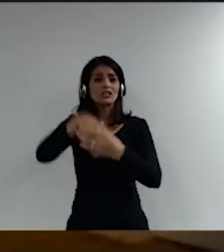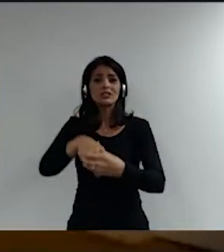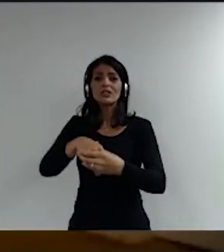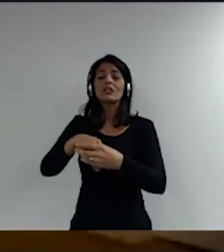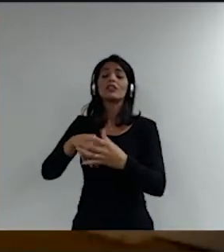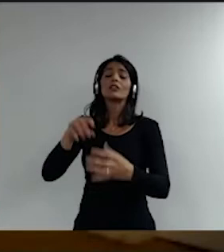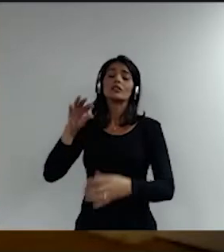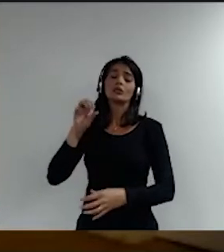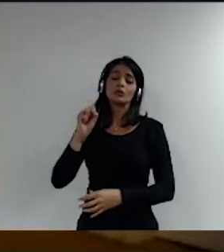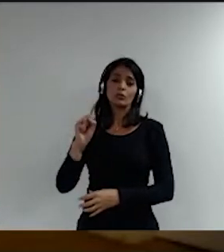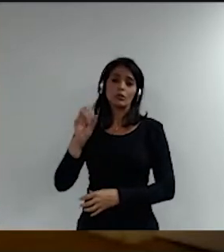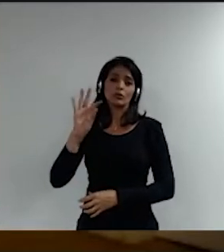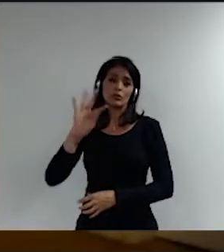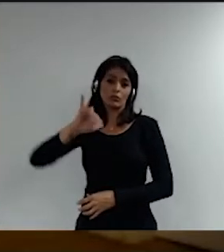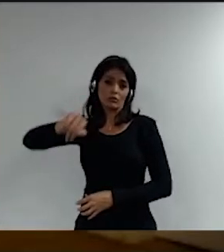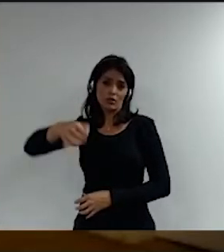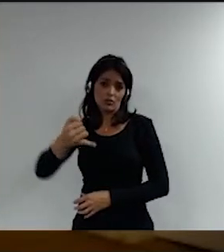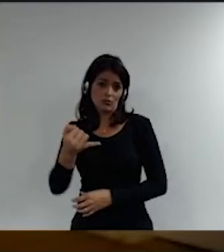chegaram.